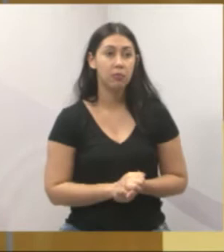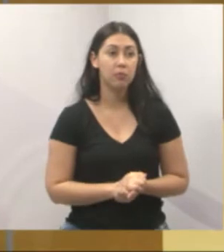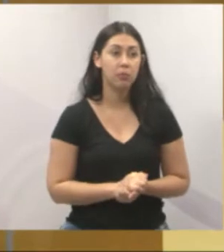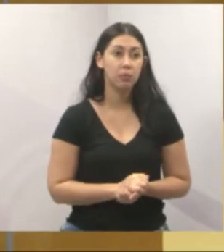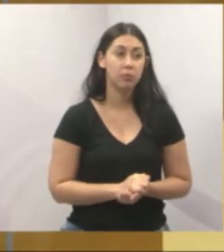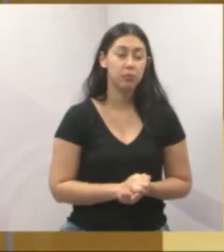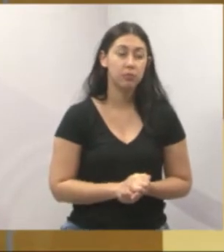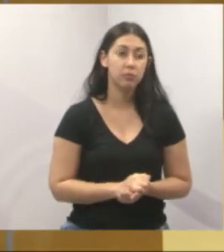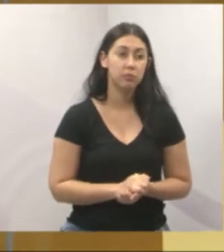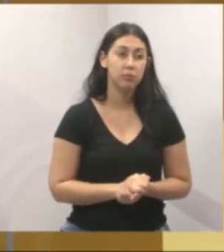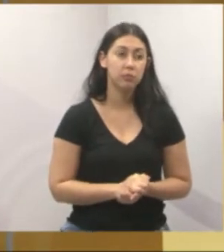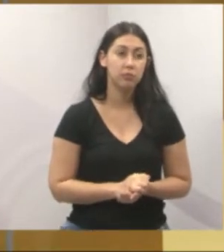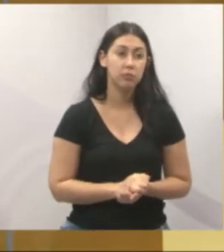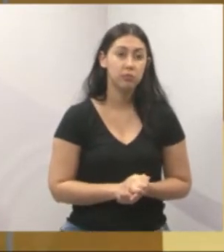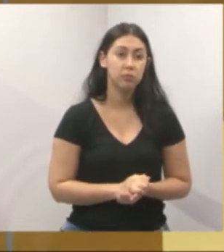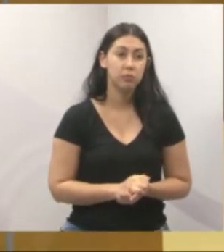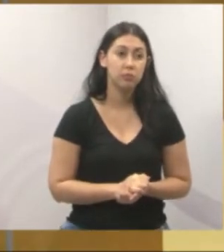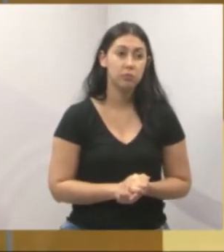como